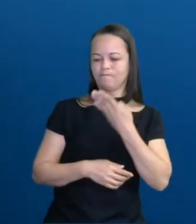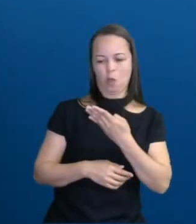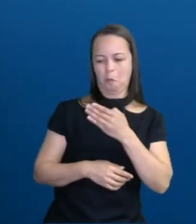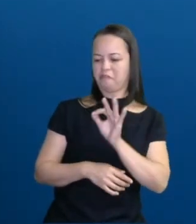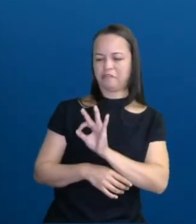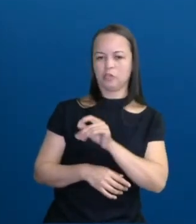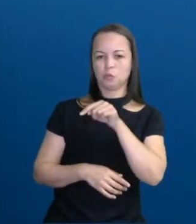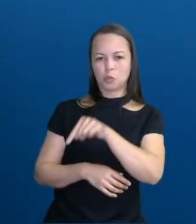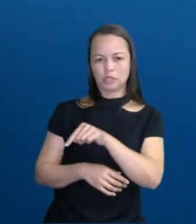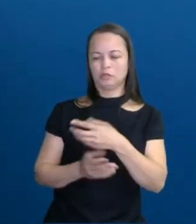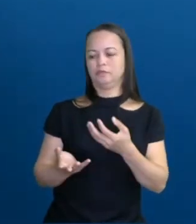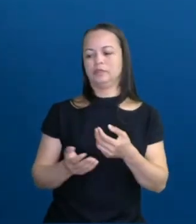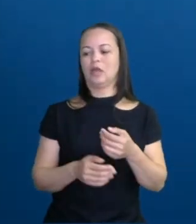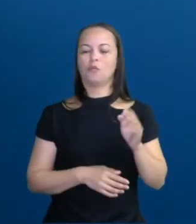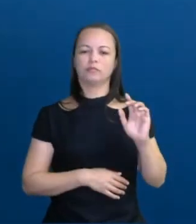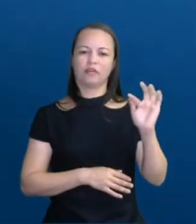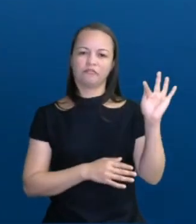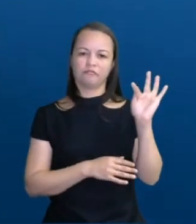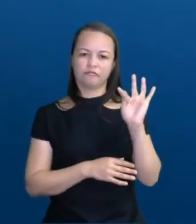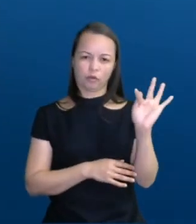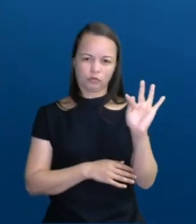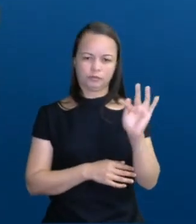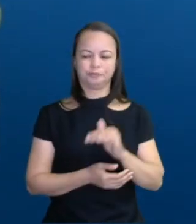frase está falsa